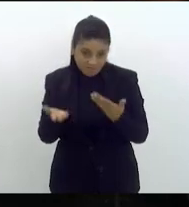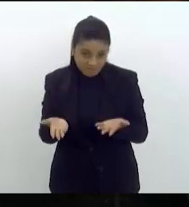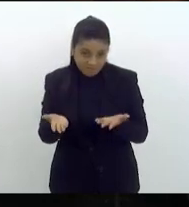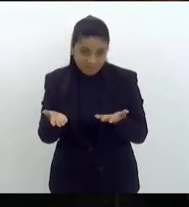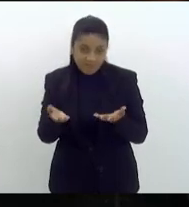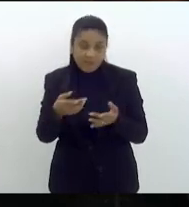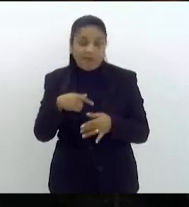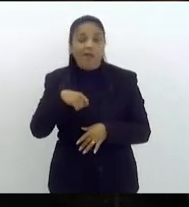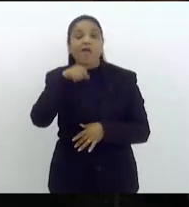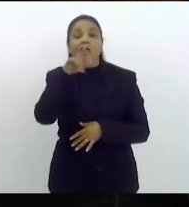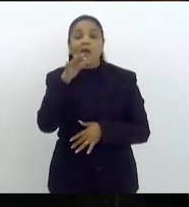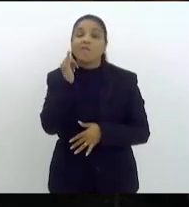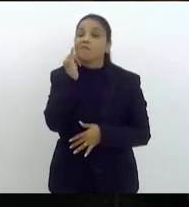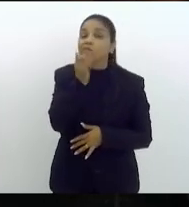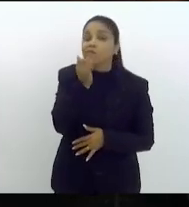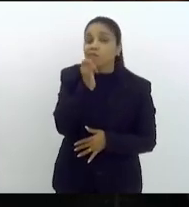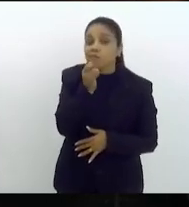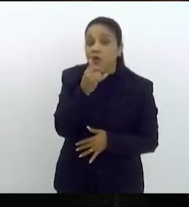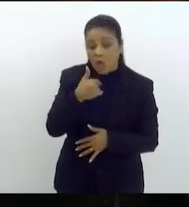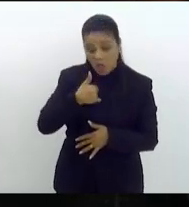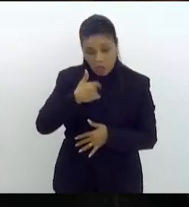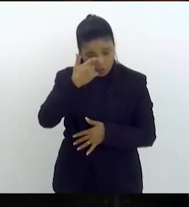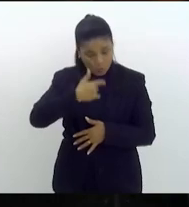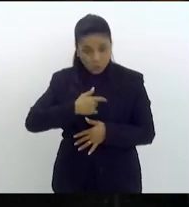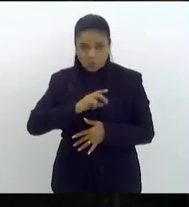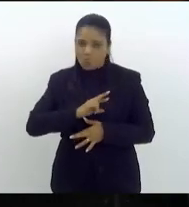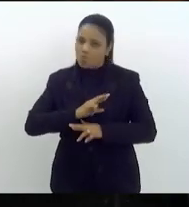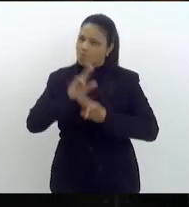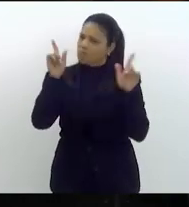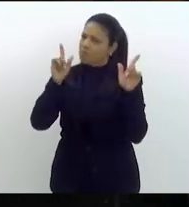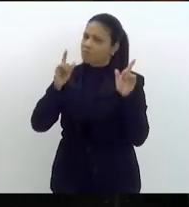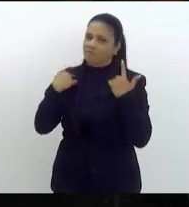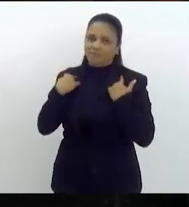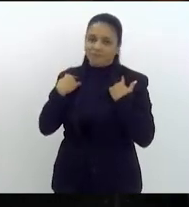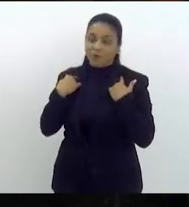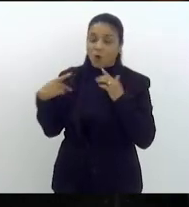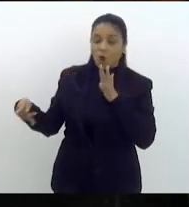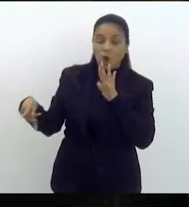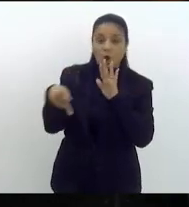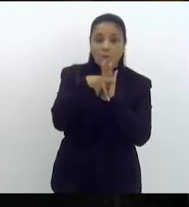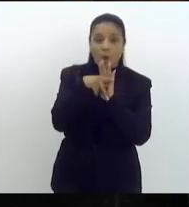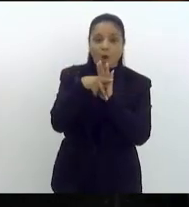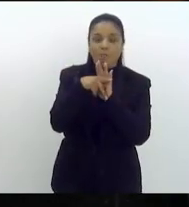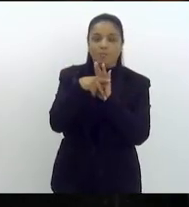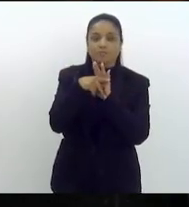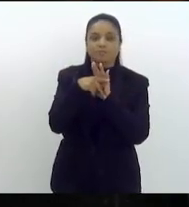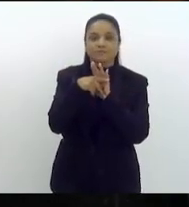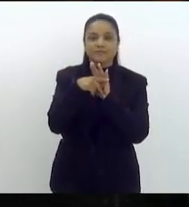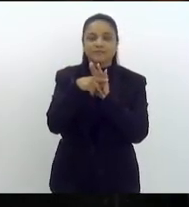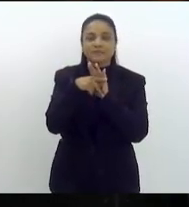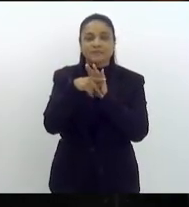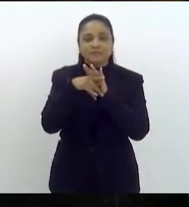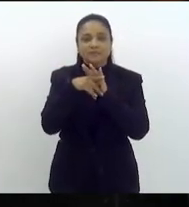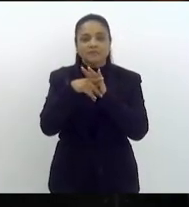dizendo isso não sou eu foi o próprio Tribunal de Contas da União que